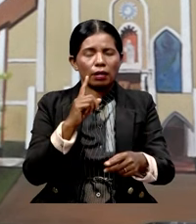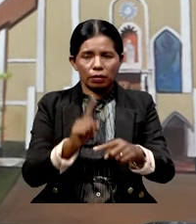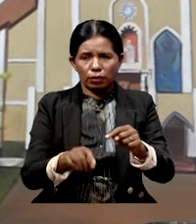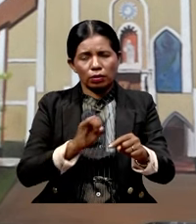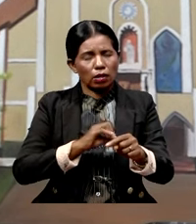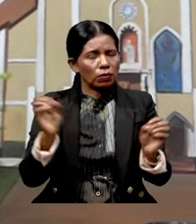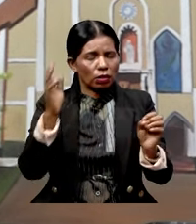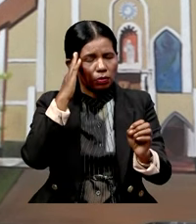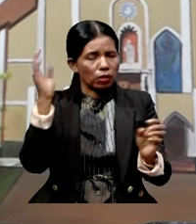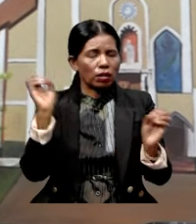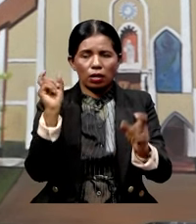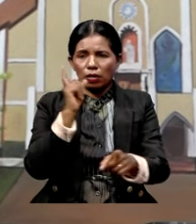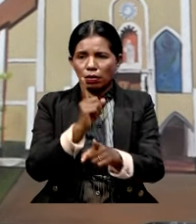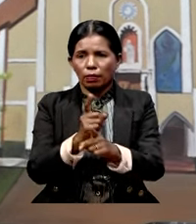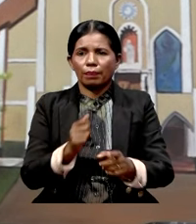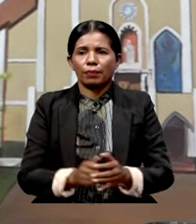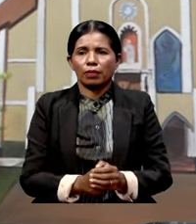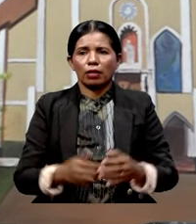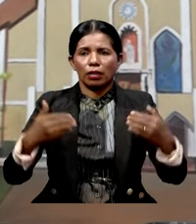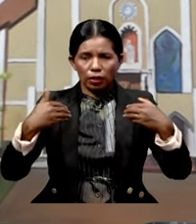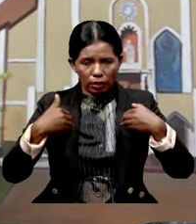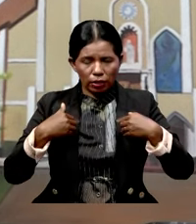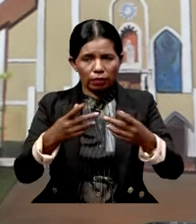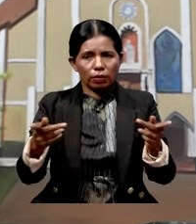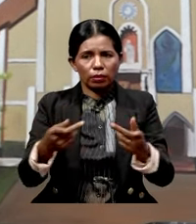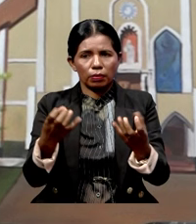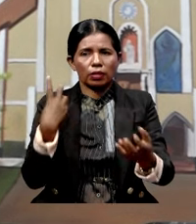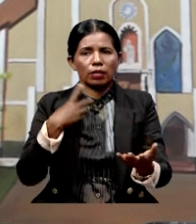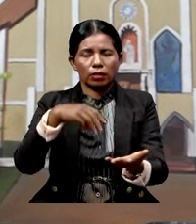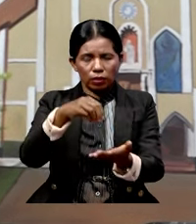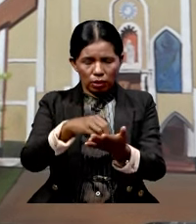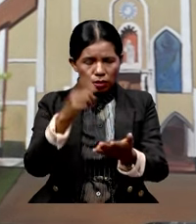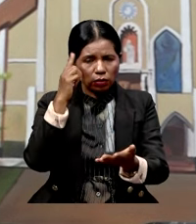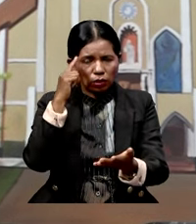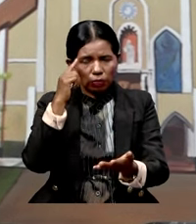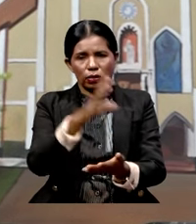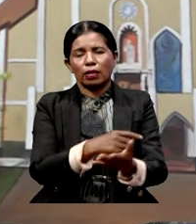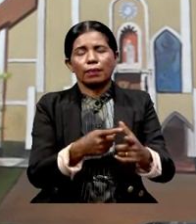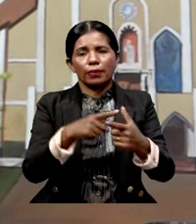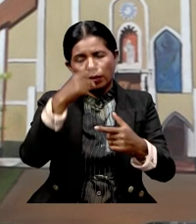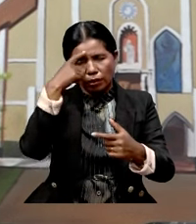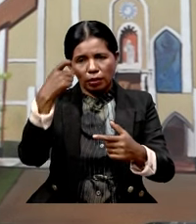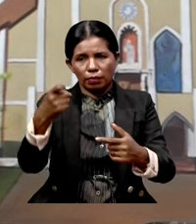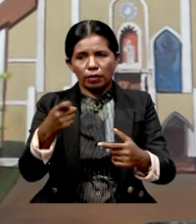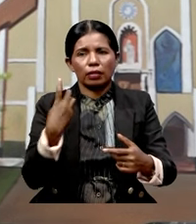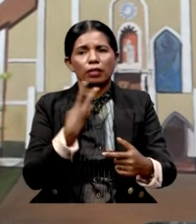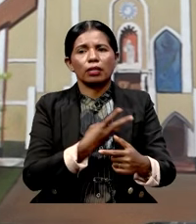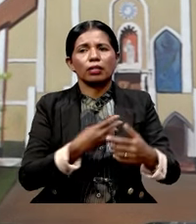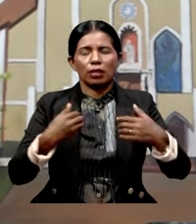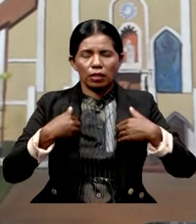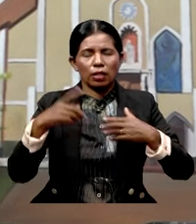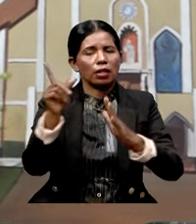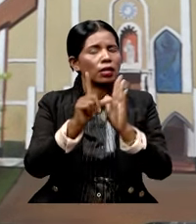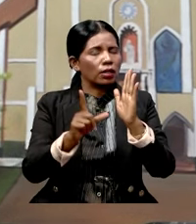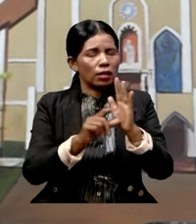Nuin Lalos, tá bem? E assuntos para que ita tem que estar em consideração. Também, durante né, ita ia lei, mas lá